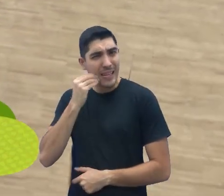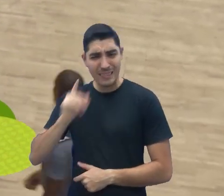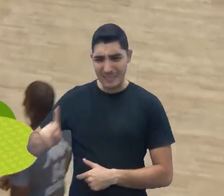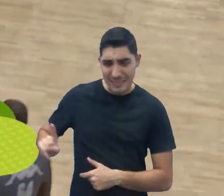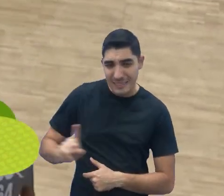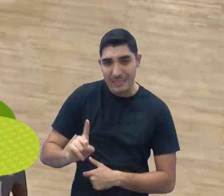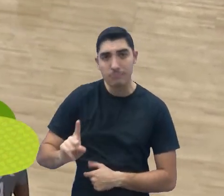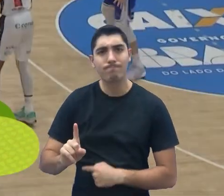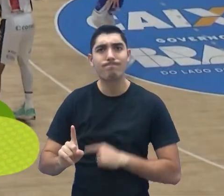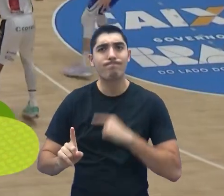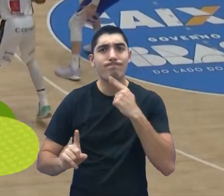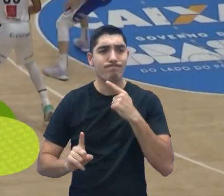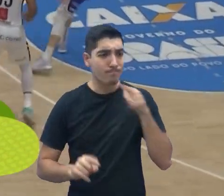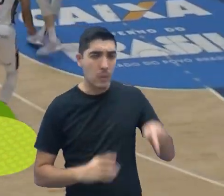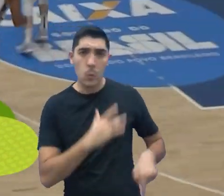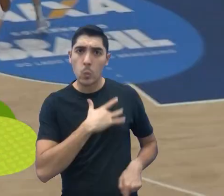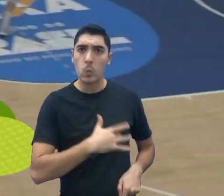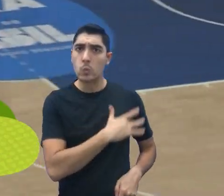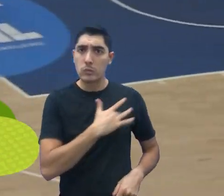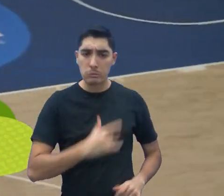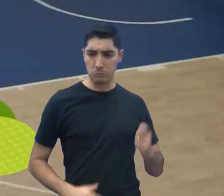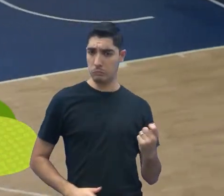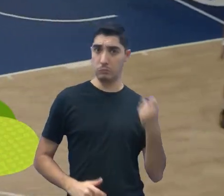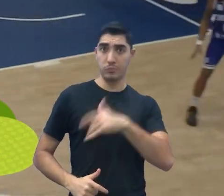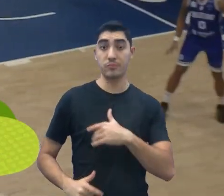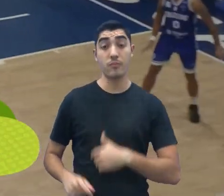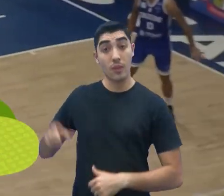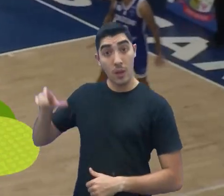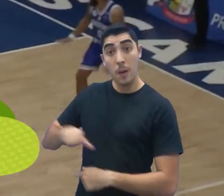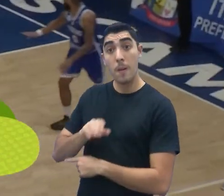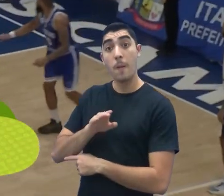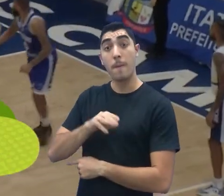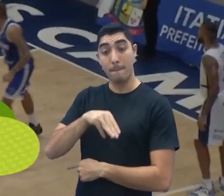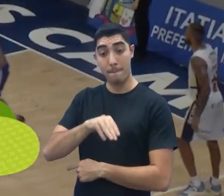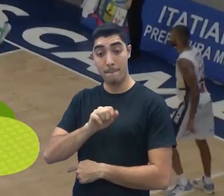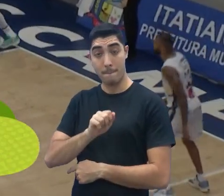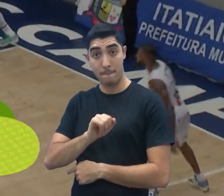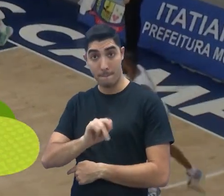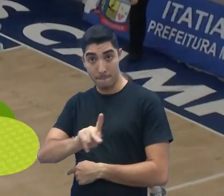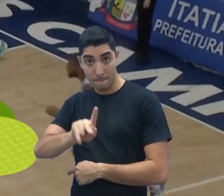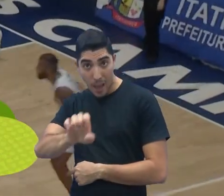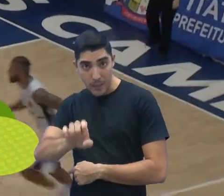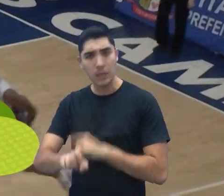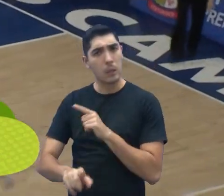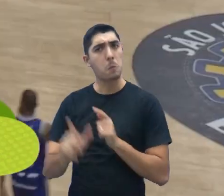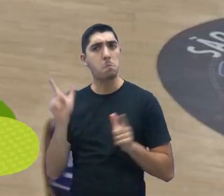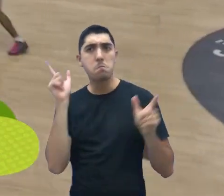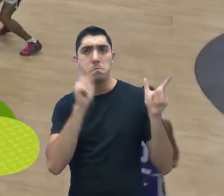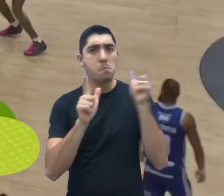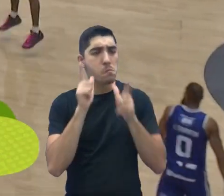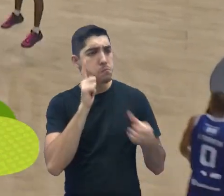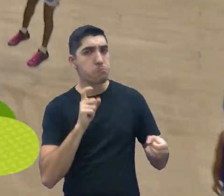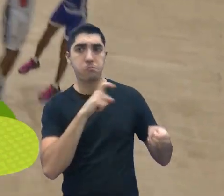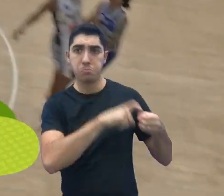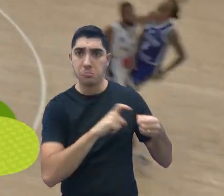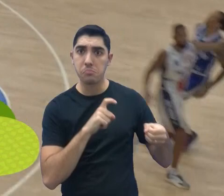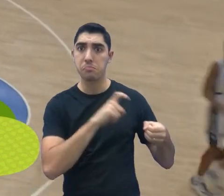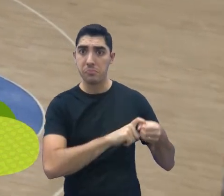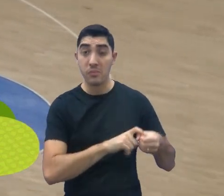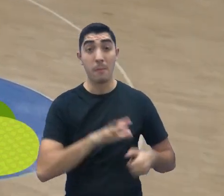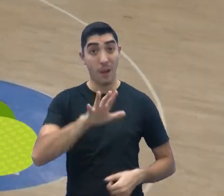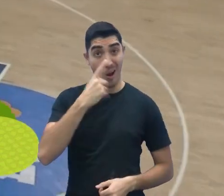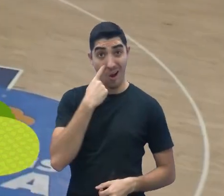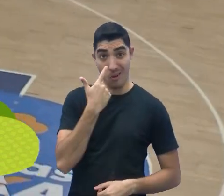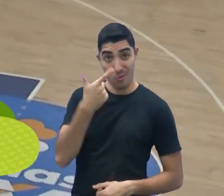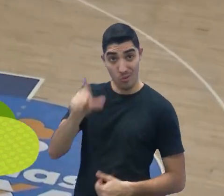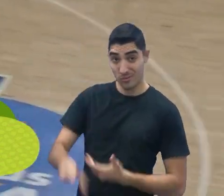continuavam melhores. O pivô Big Mike era a referência do São José com boas jogadas. Mas esse